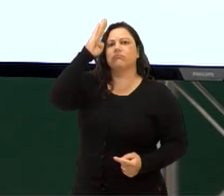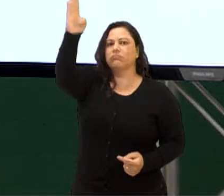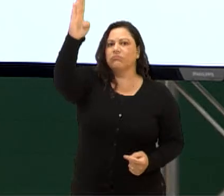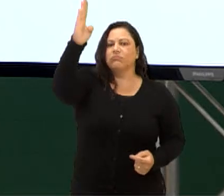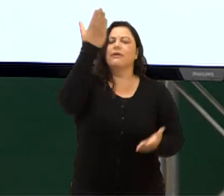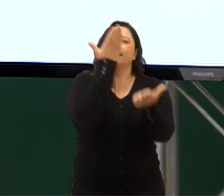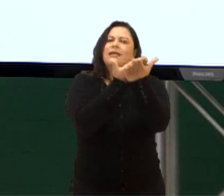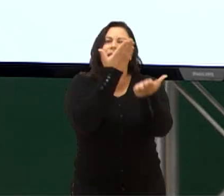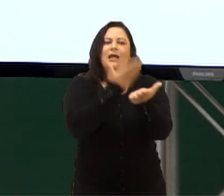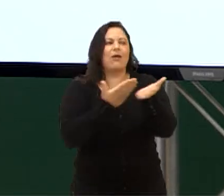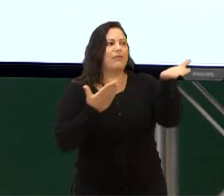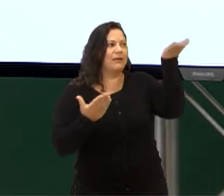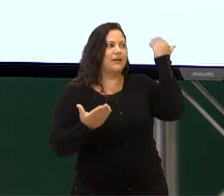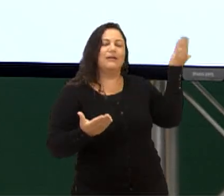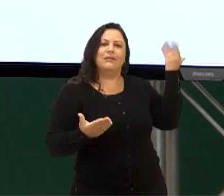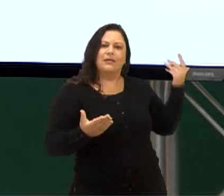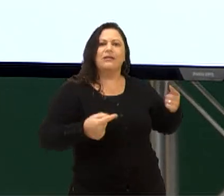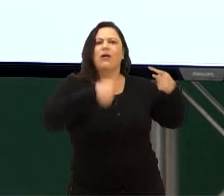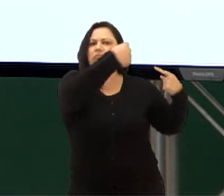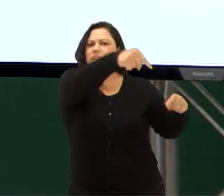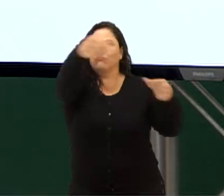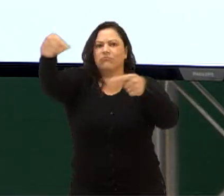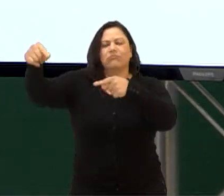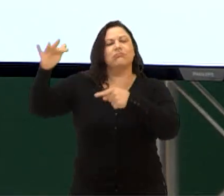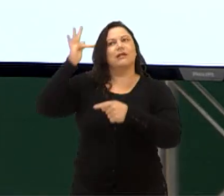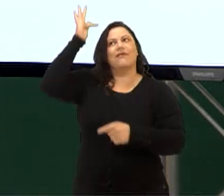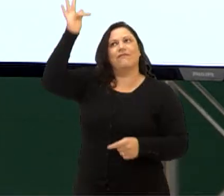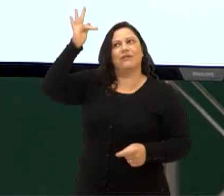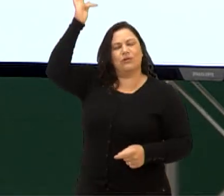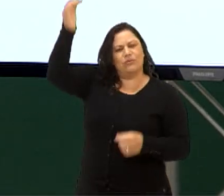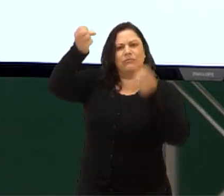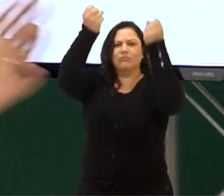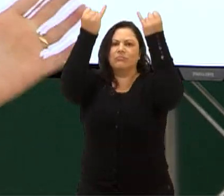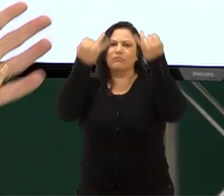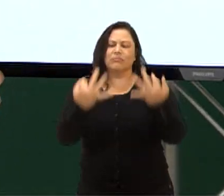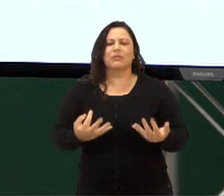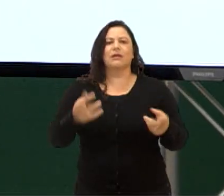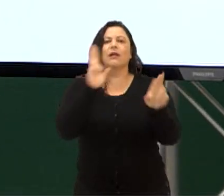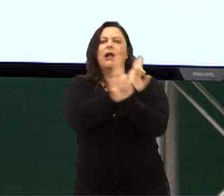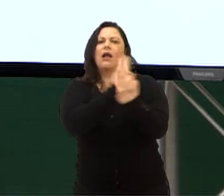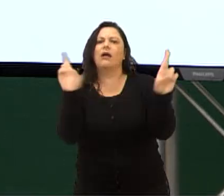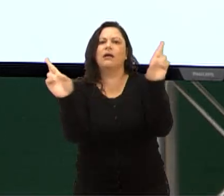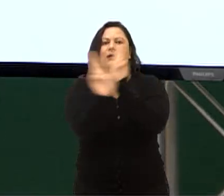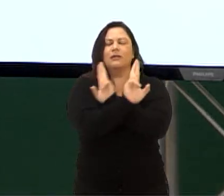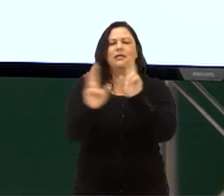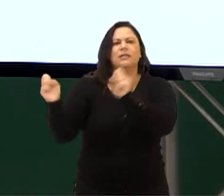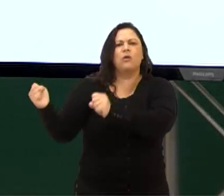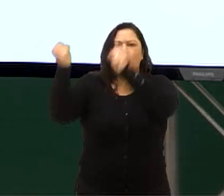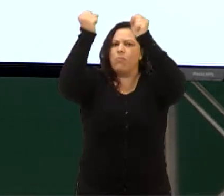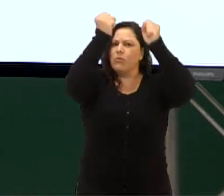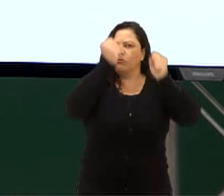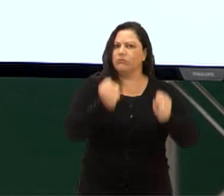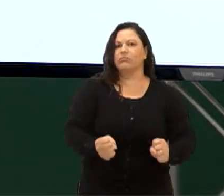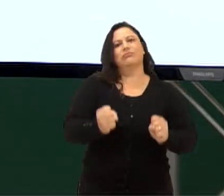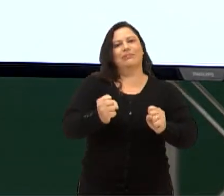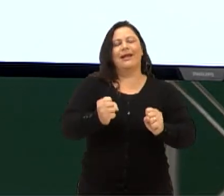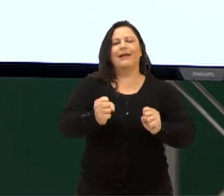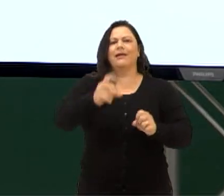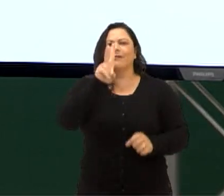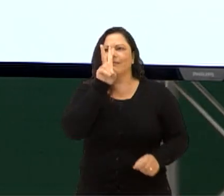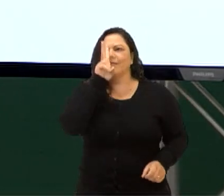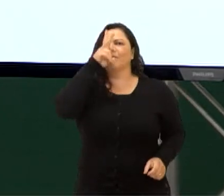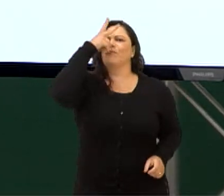anterior como que a filosofia política vai tentar explicar, por exemplo, a relação entre poder e força, que é uma situação, é uma